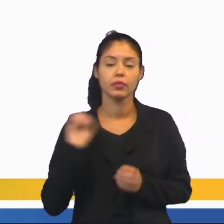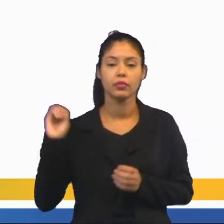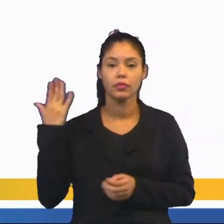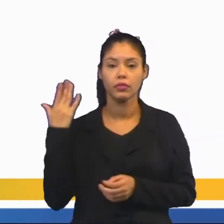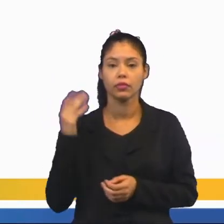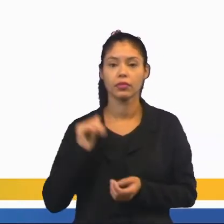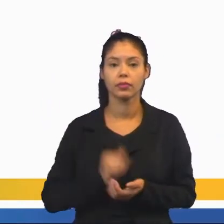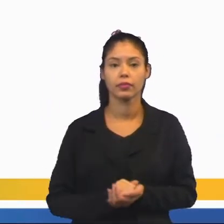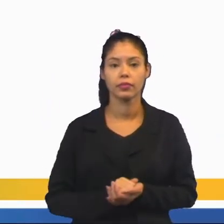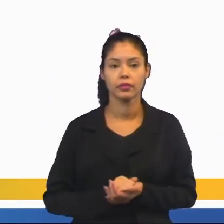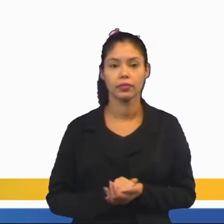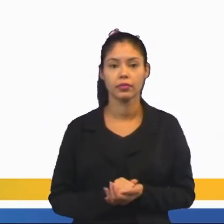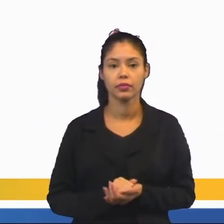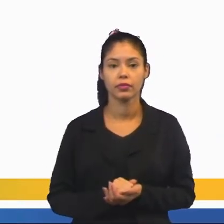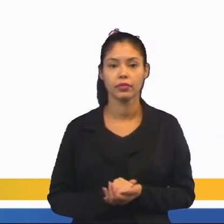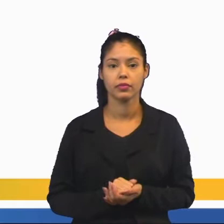que